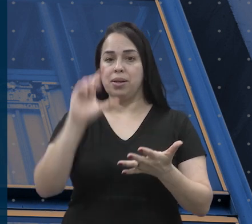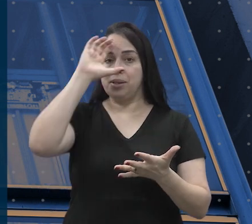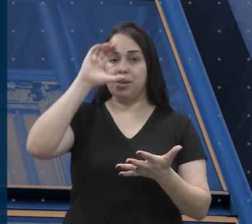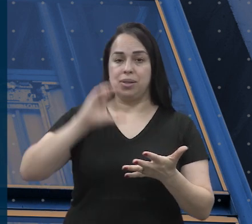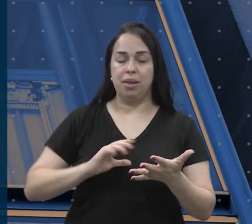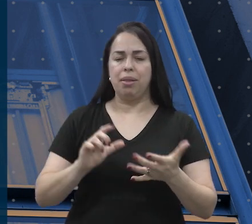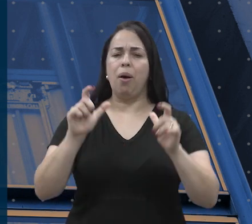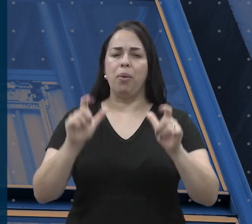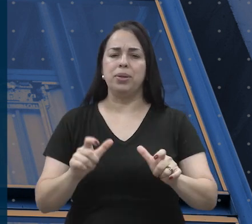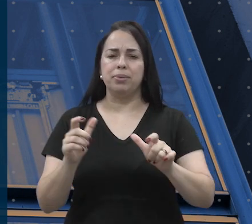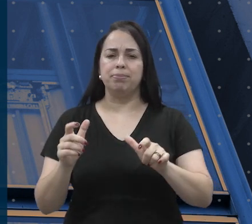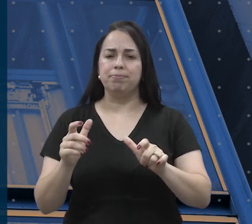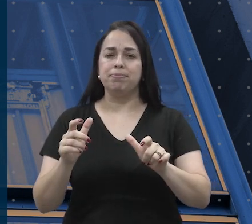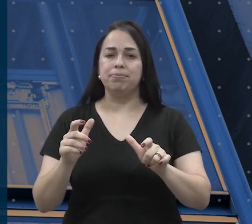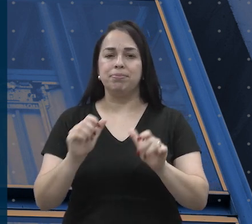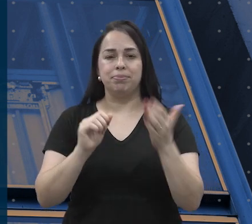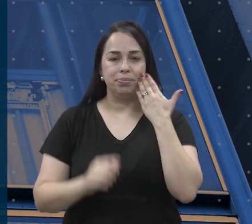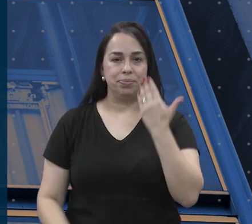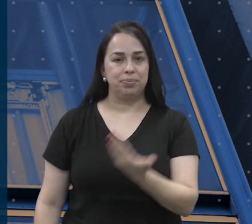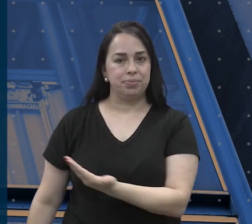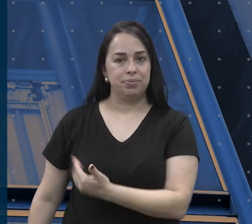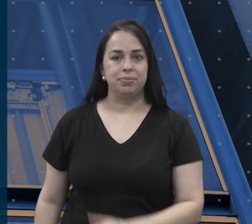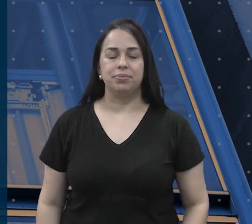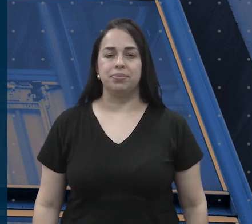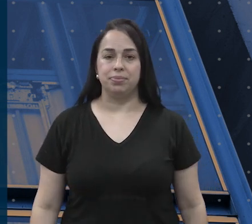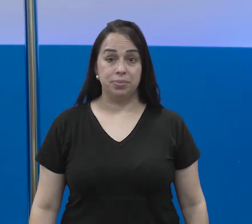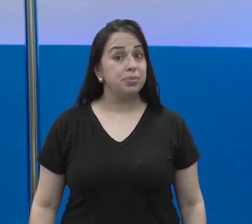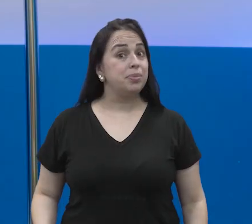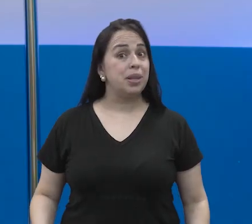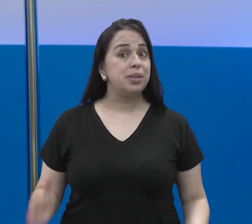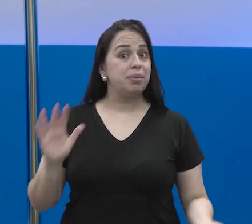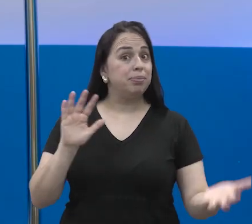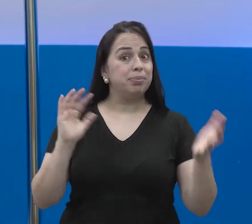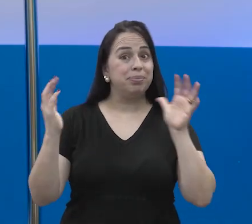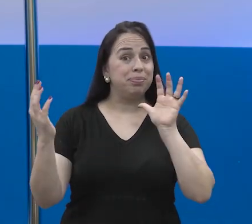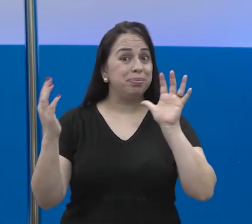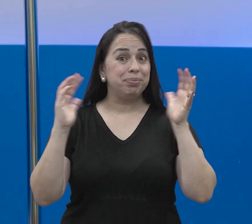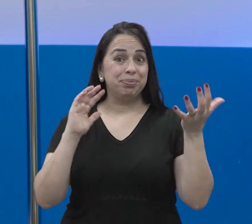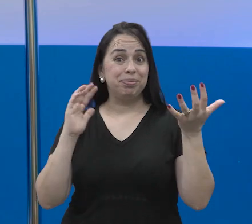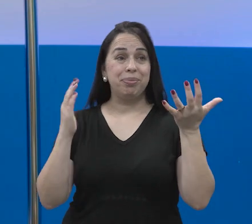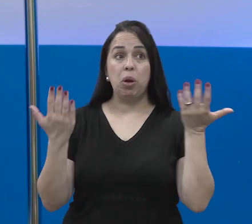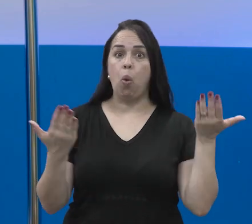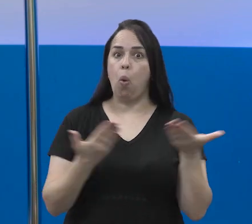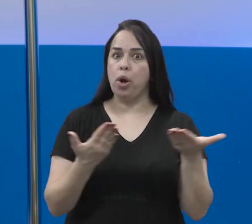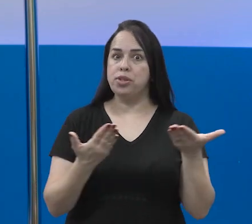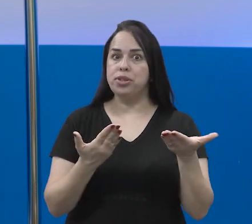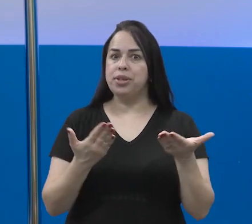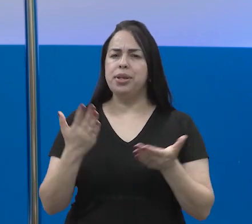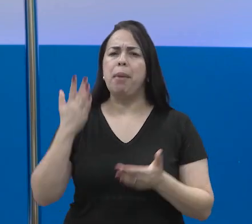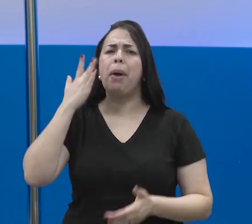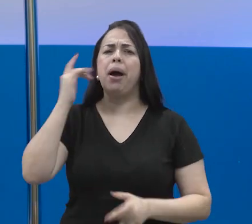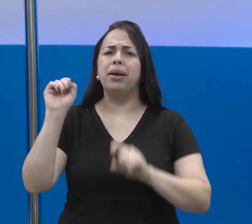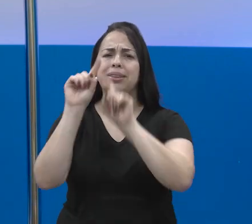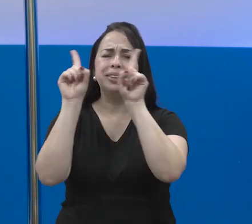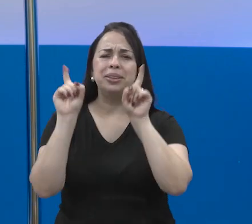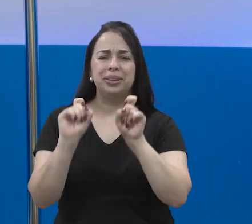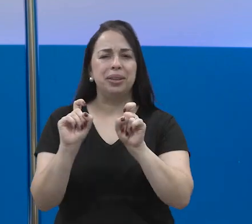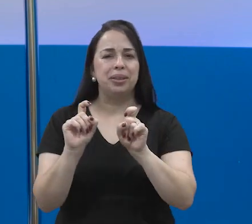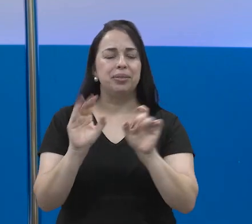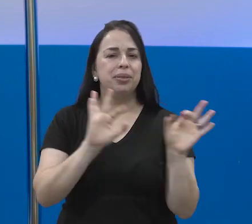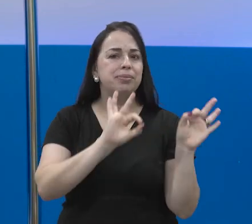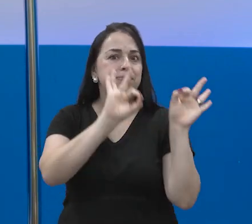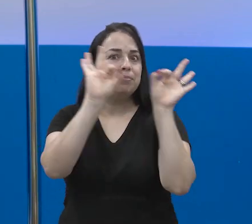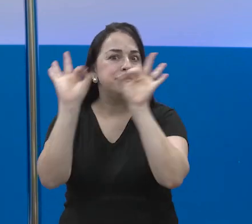número 175, no centro. Hora de saber como fica o tempo na cidade, agora à tarde e também